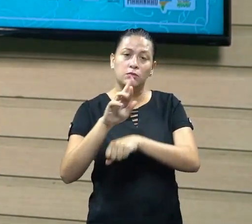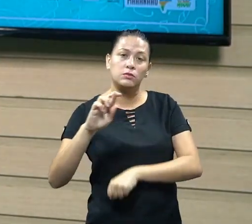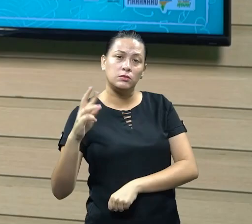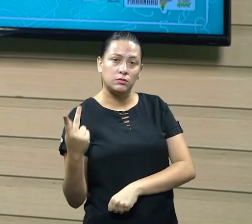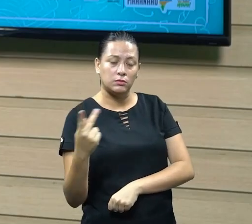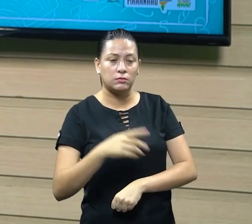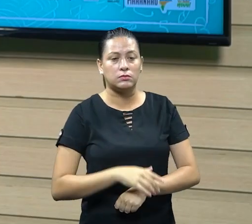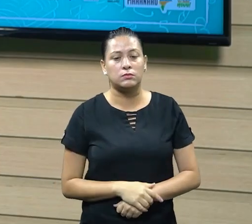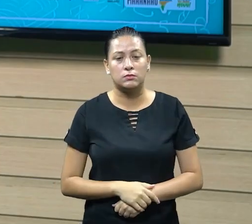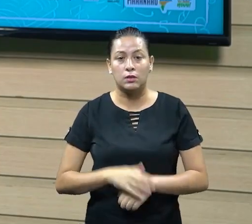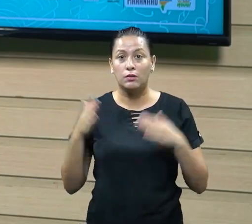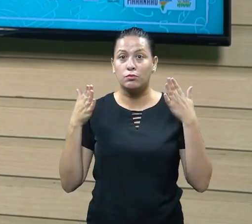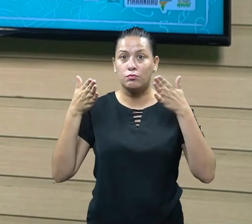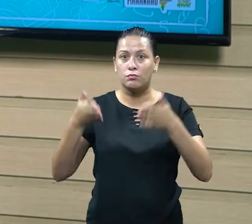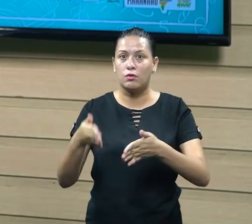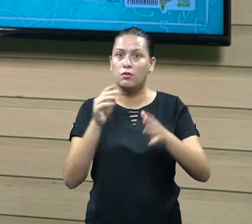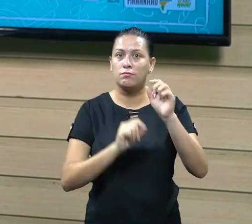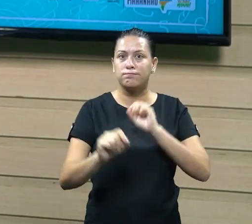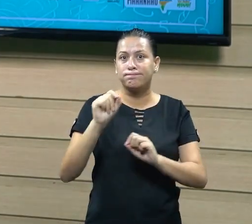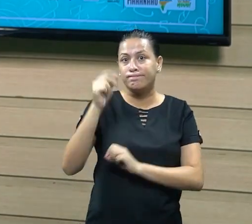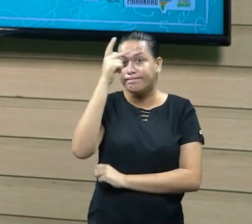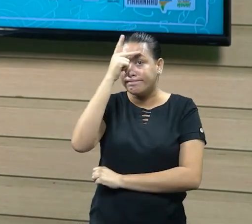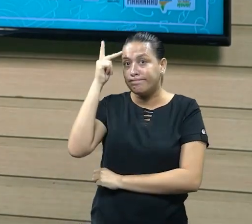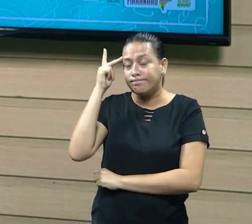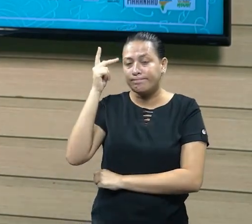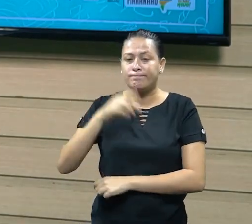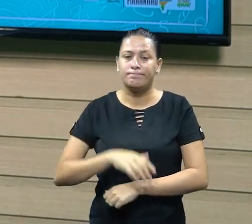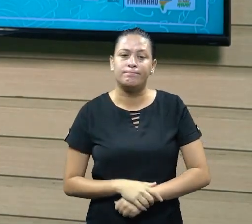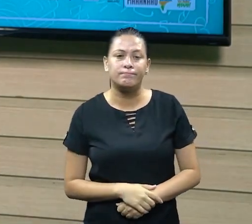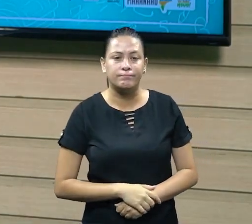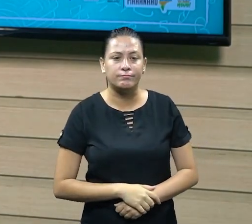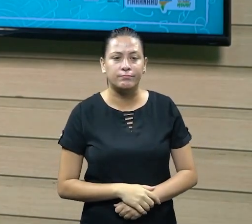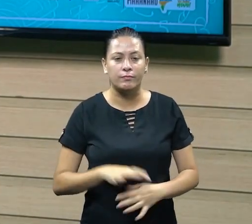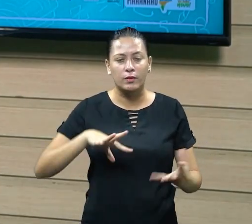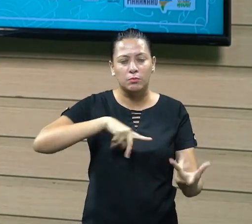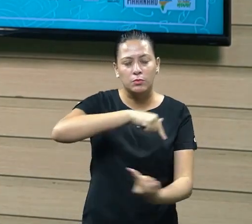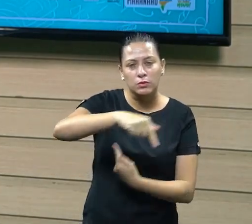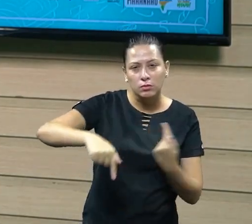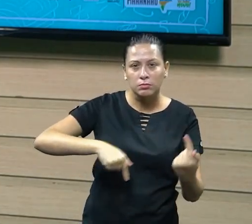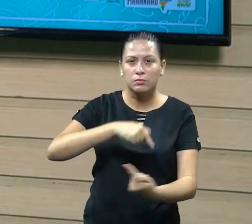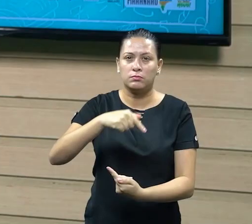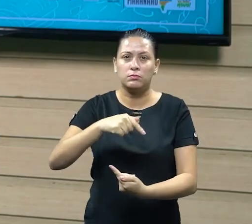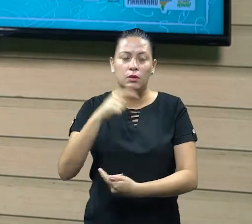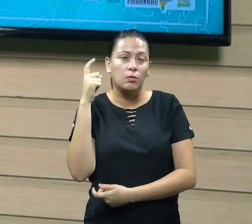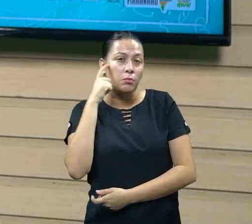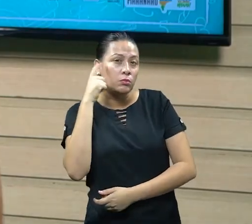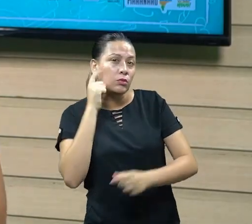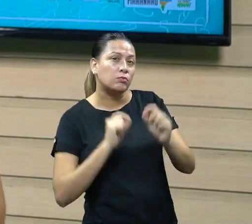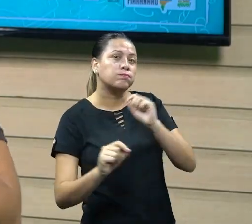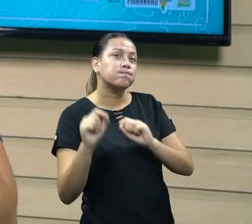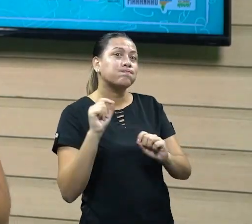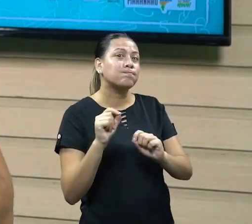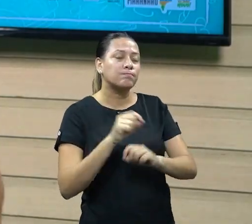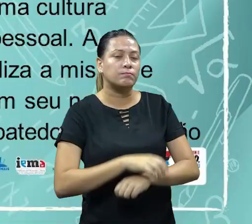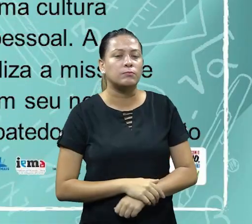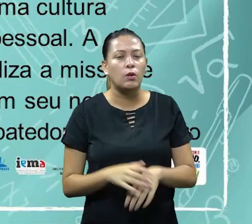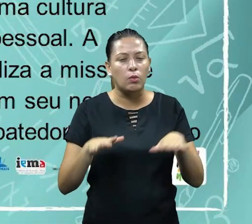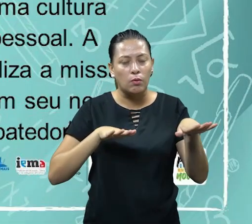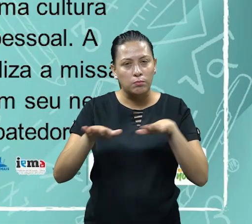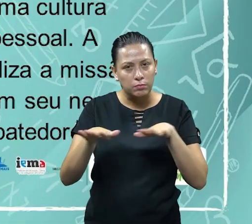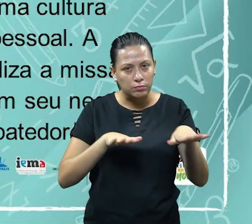focar nas pessoas. A globalização, por que esse advento aconteceu? Pensando nisso, né? Nesse